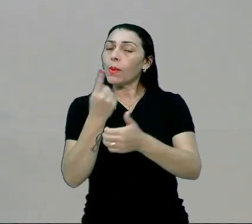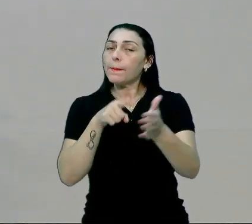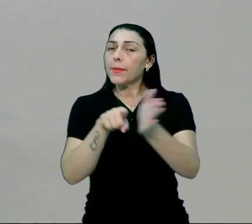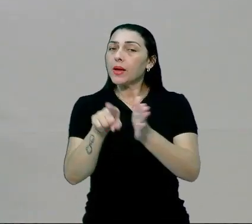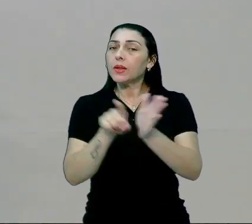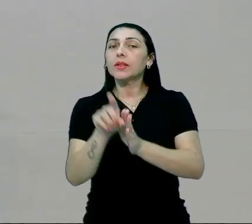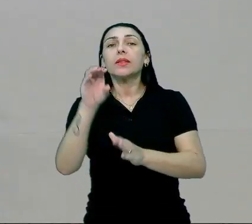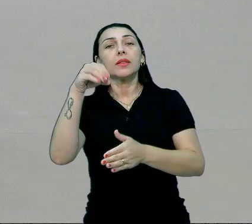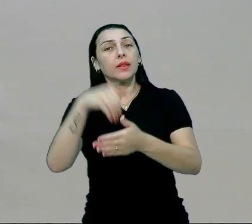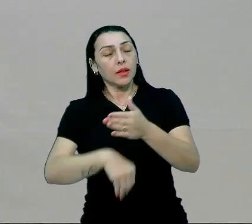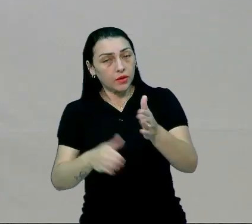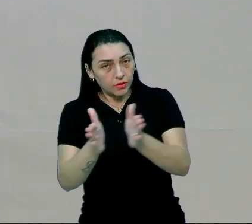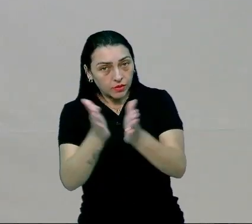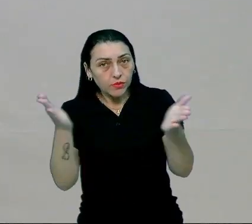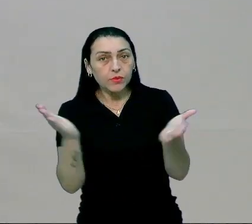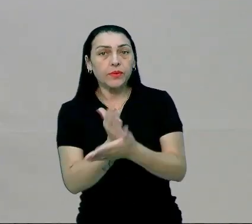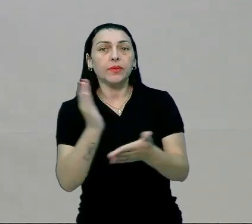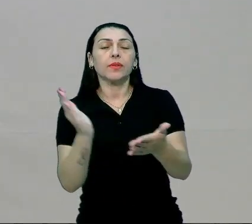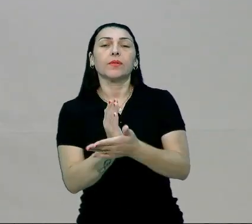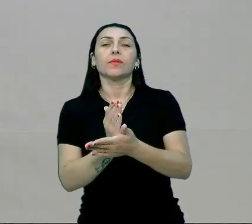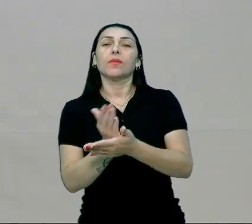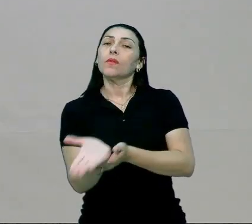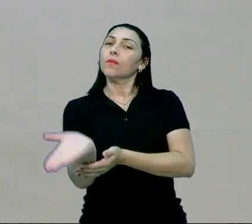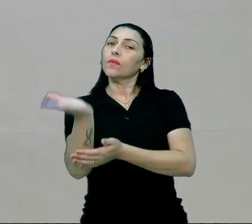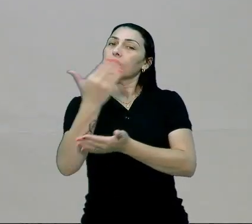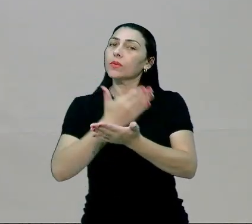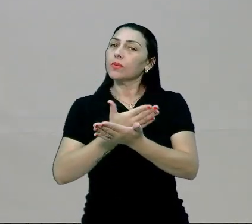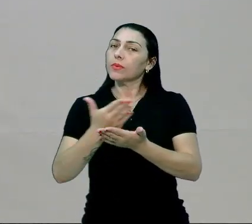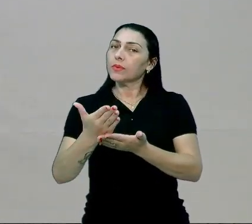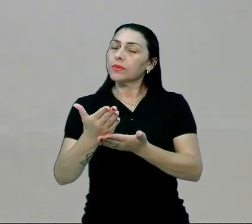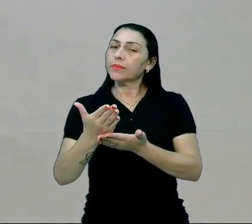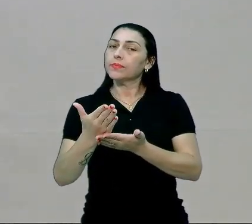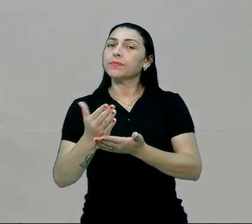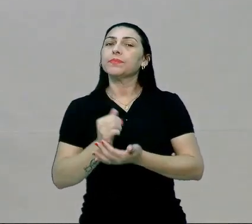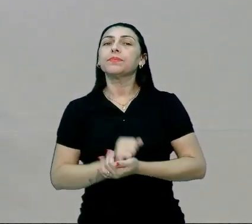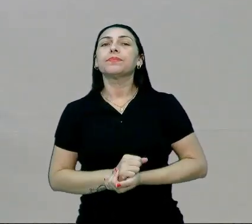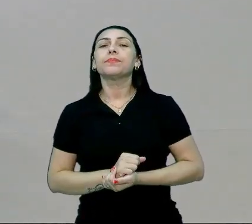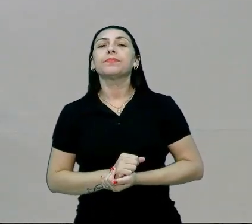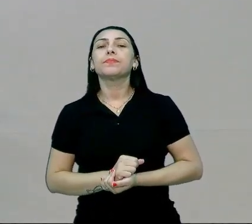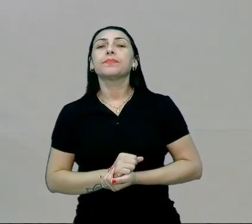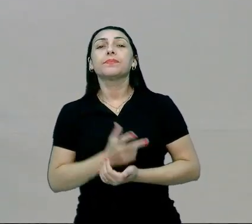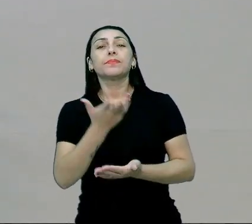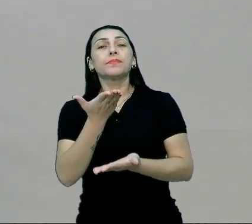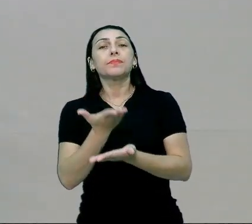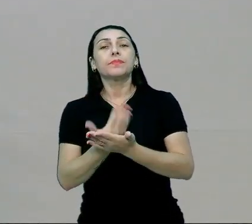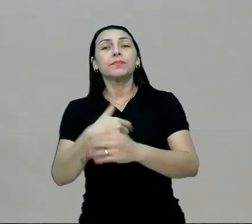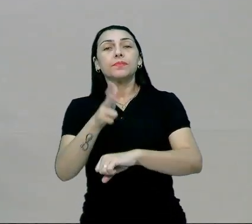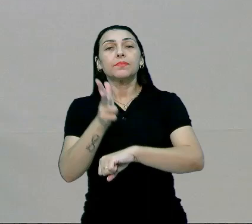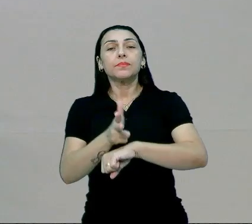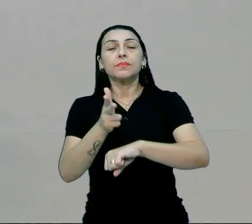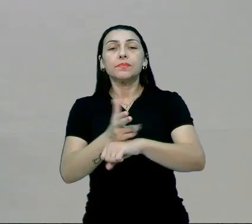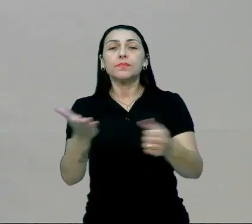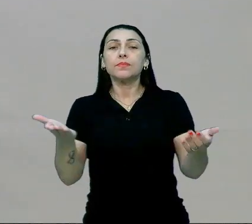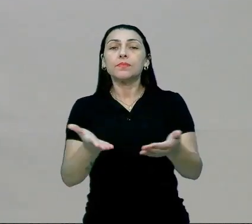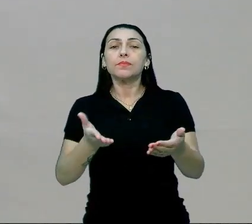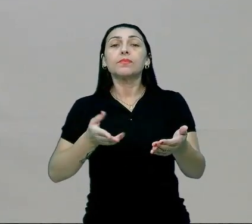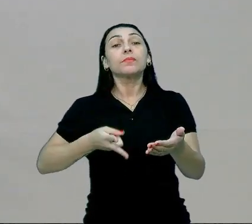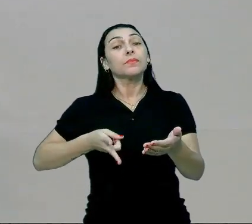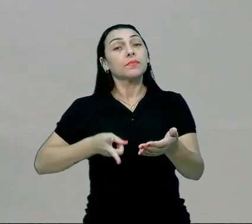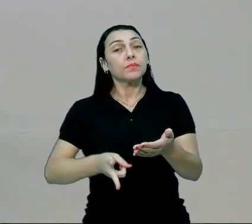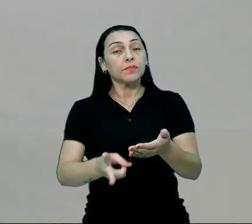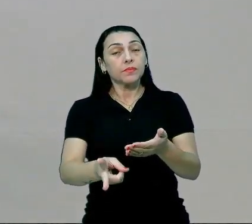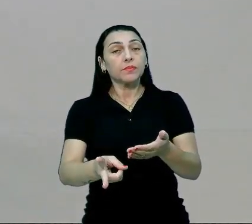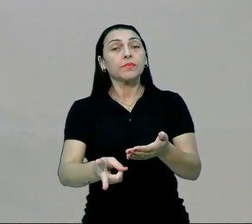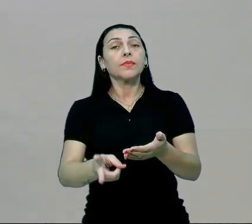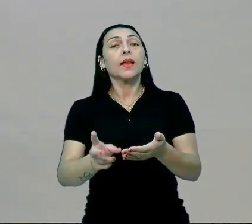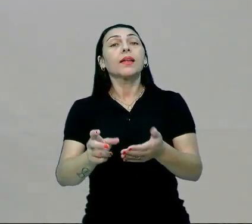questão deste livro didático. Vamos começar, então? Nesta videoaula de hoje, eu darei